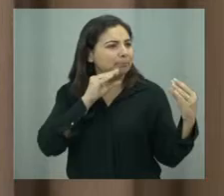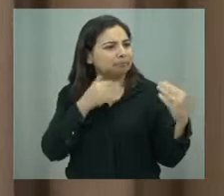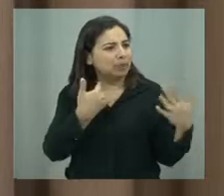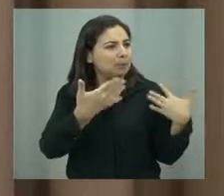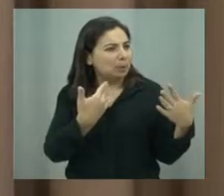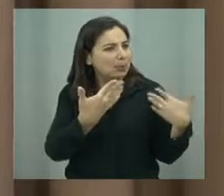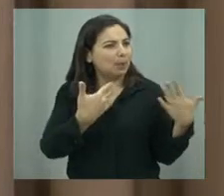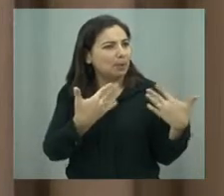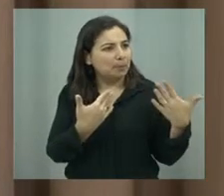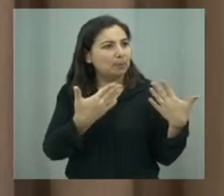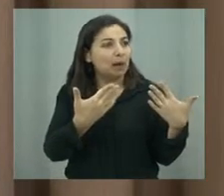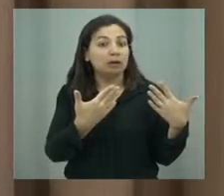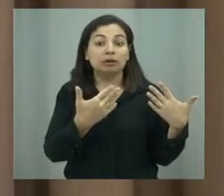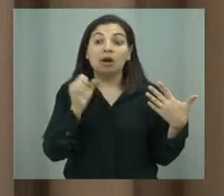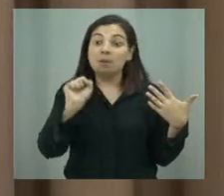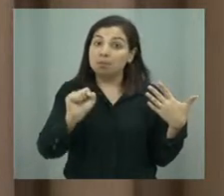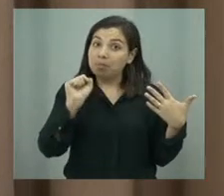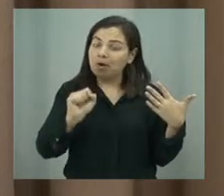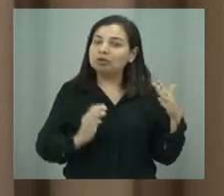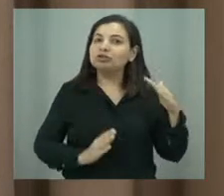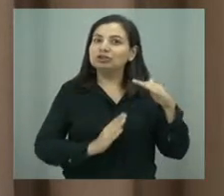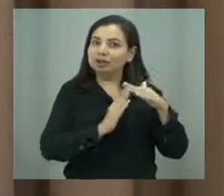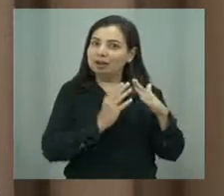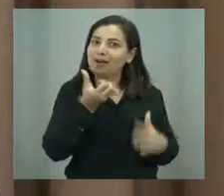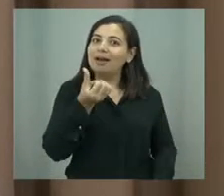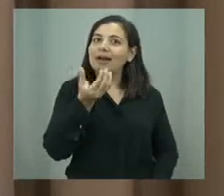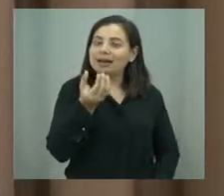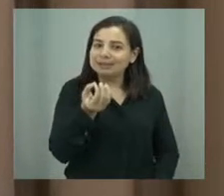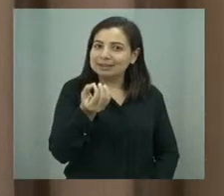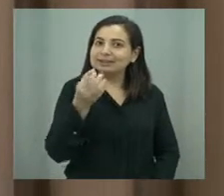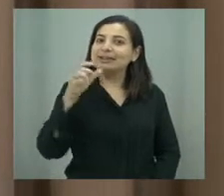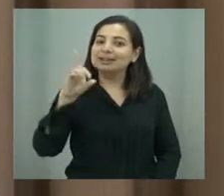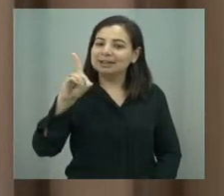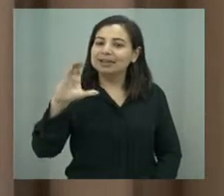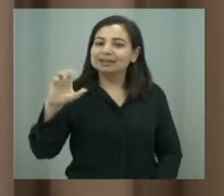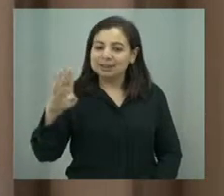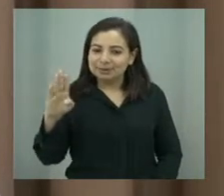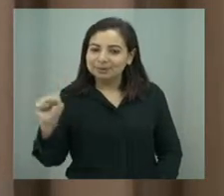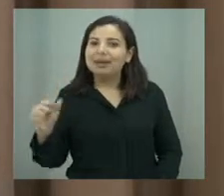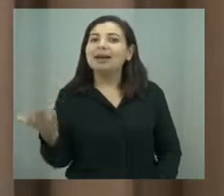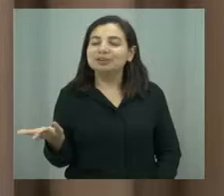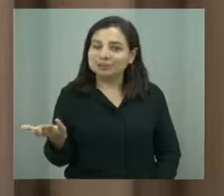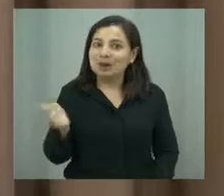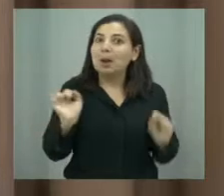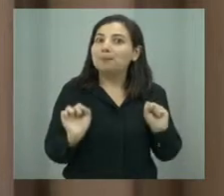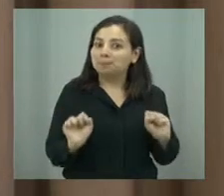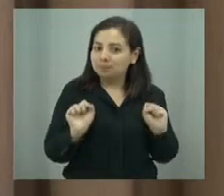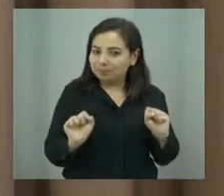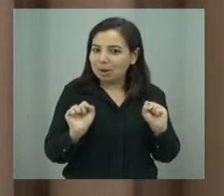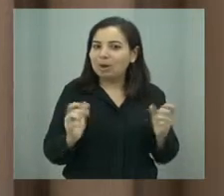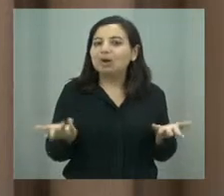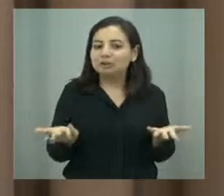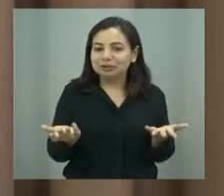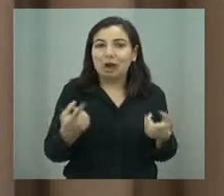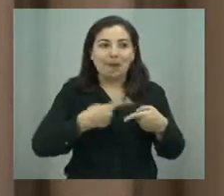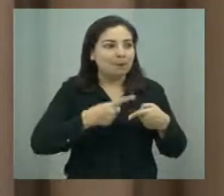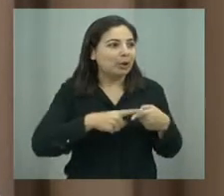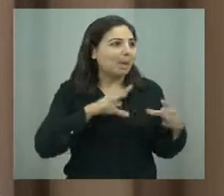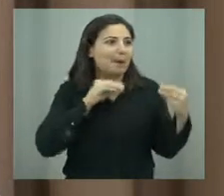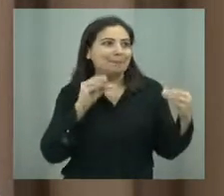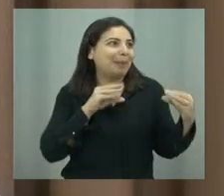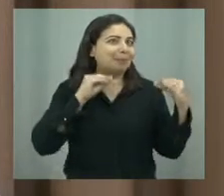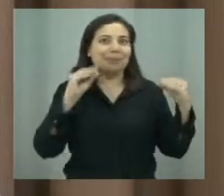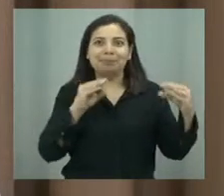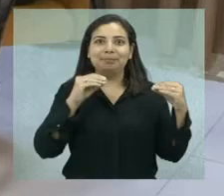gerar 50 decibéis, né? Num espaço confinado. Então, uma conversa empolgada, ela